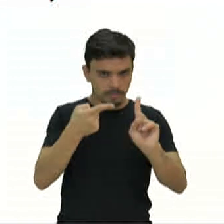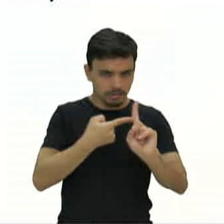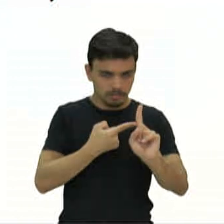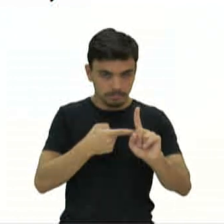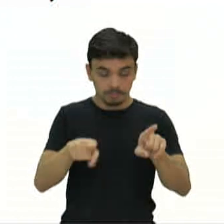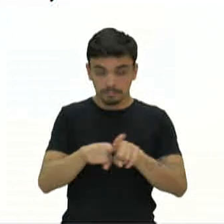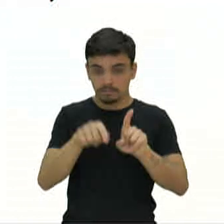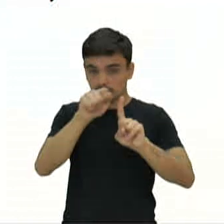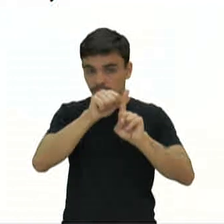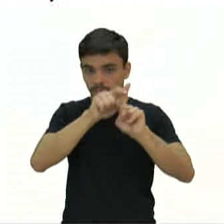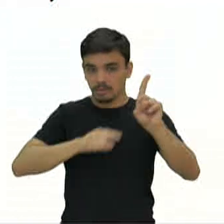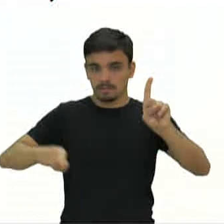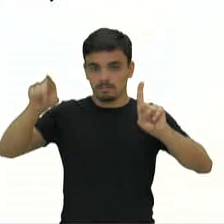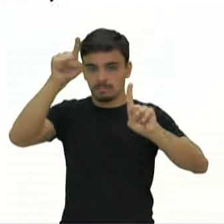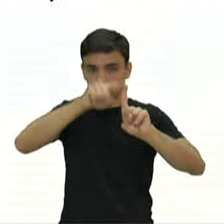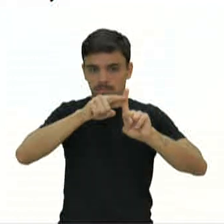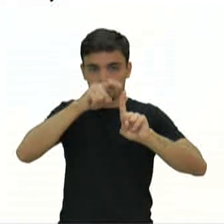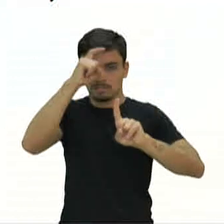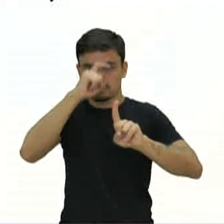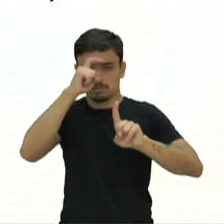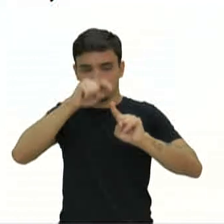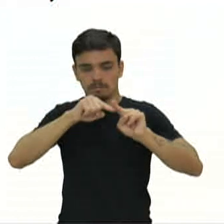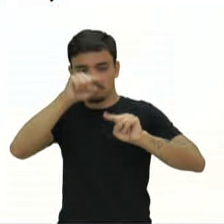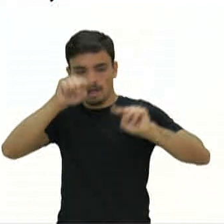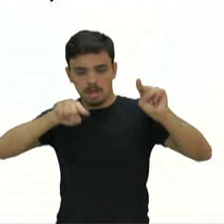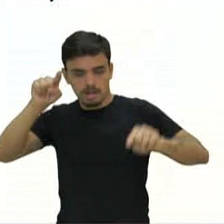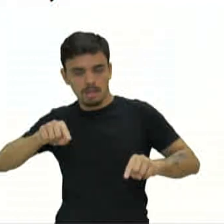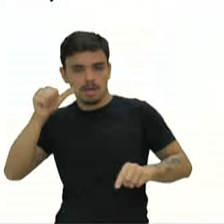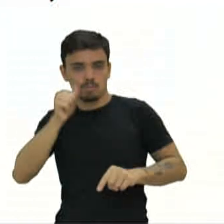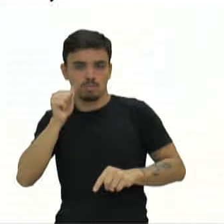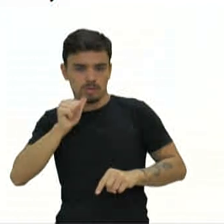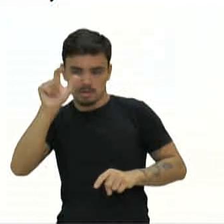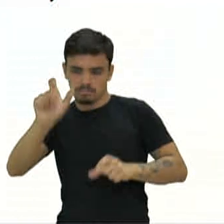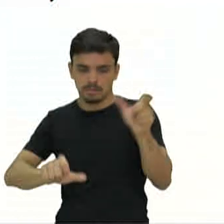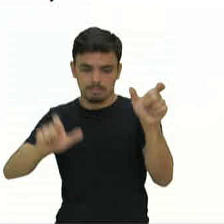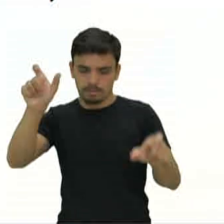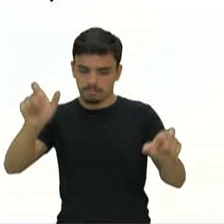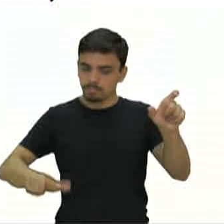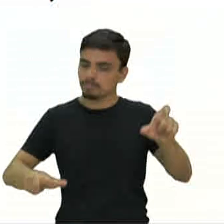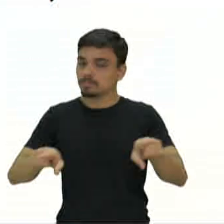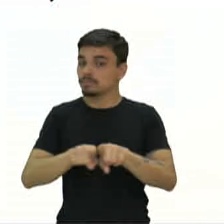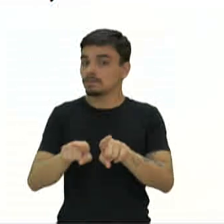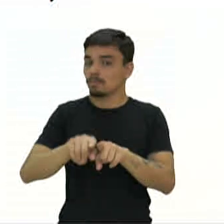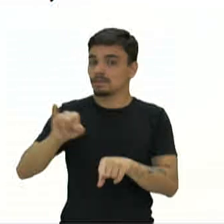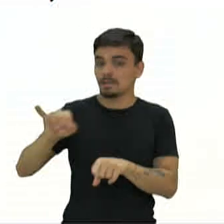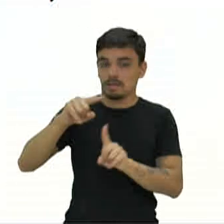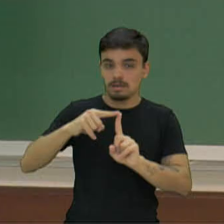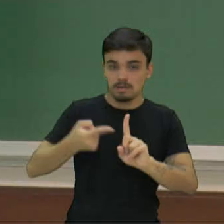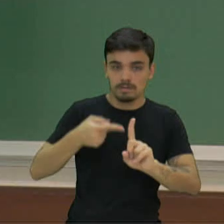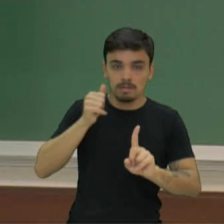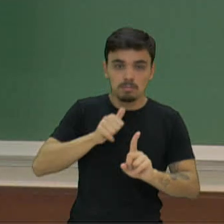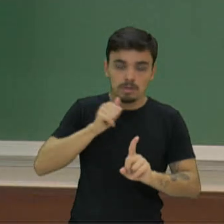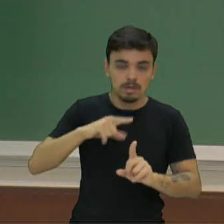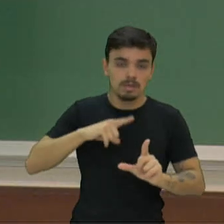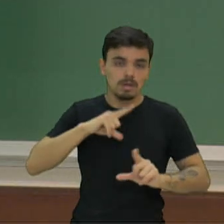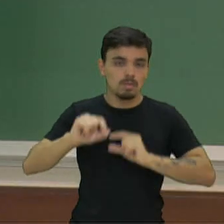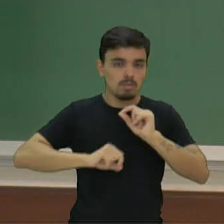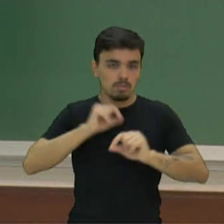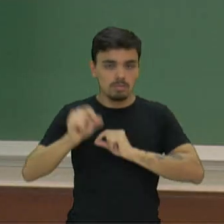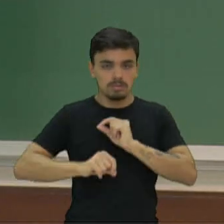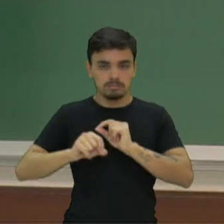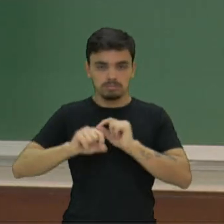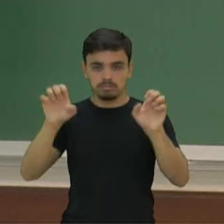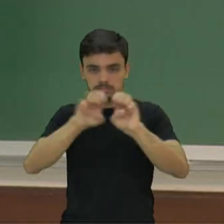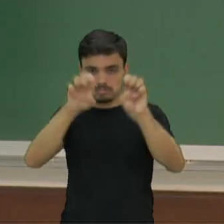ciclo menstrual pode variar de mulher para mulher, sendo que, se a mulher engravidar, ele normalmente estará mantendo a estrutura